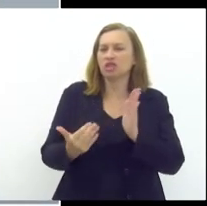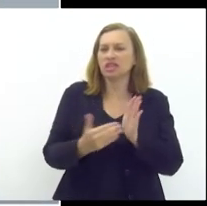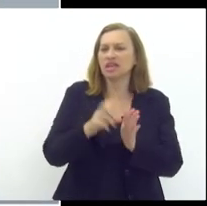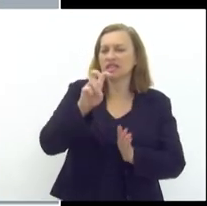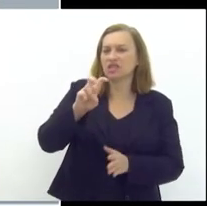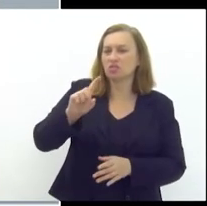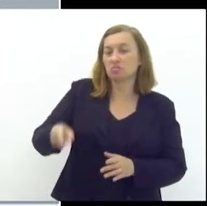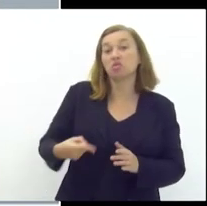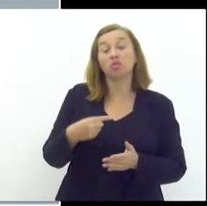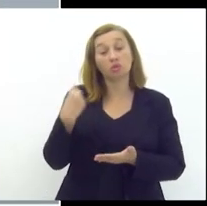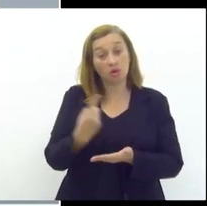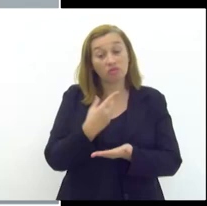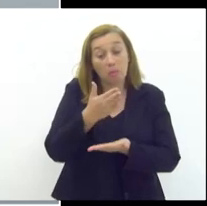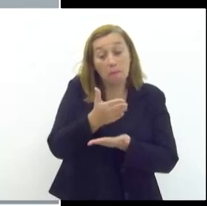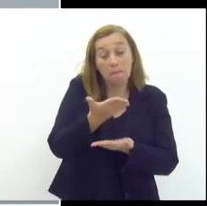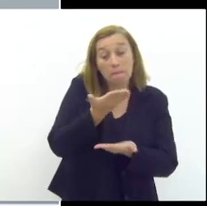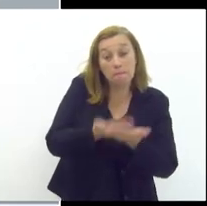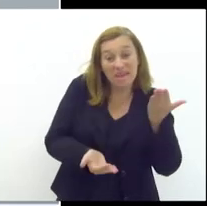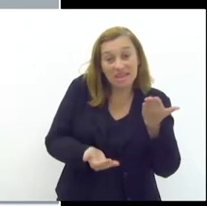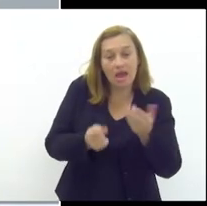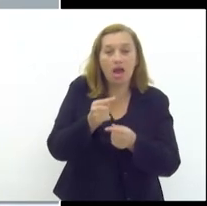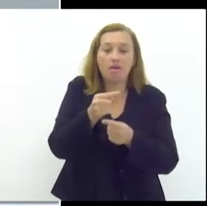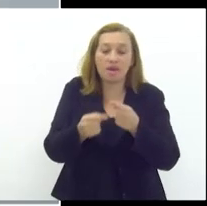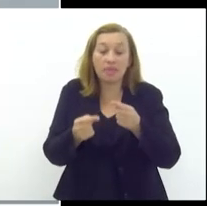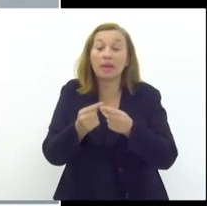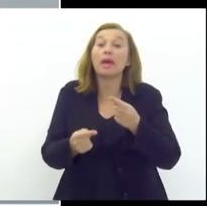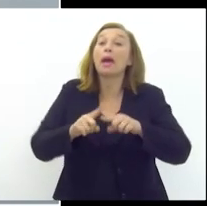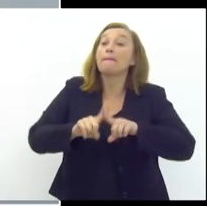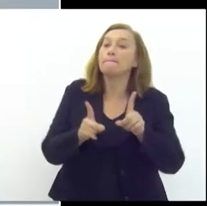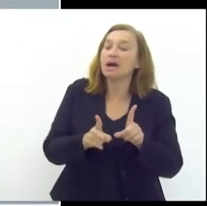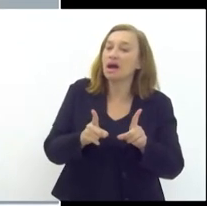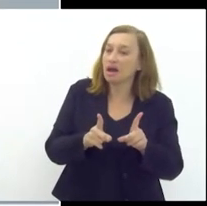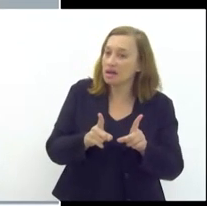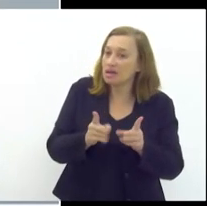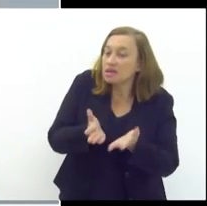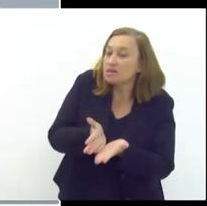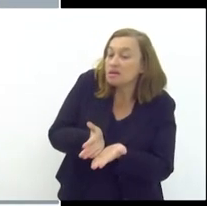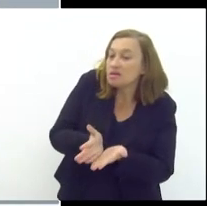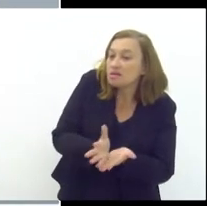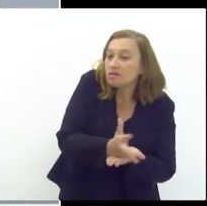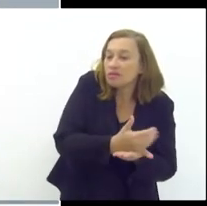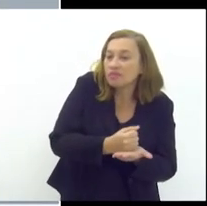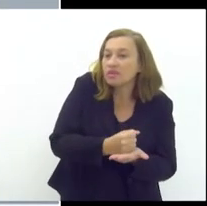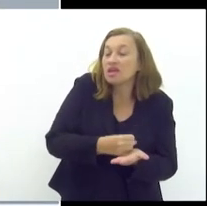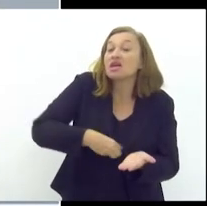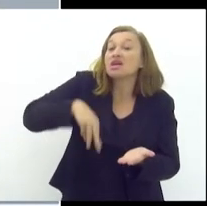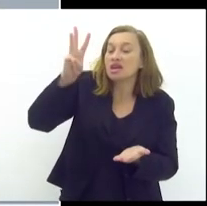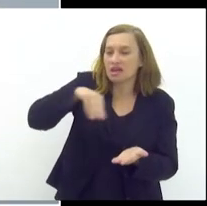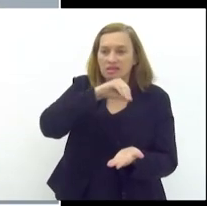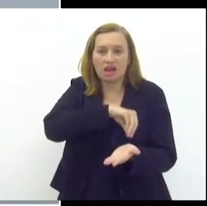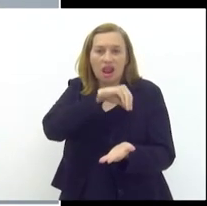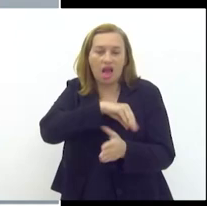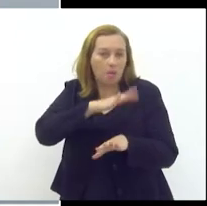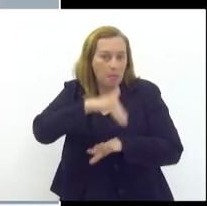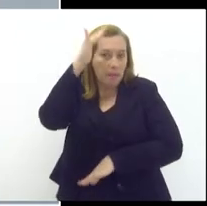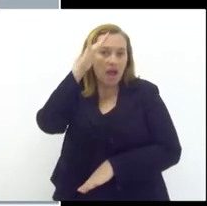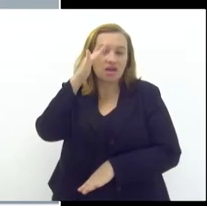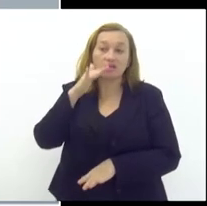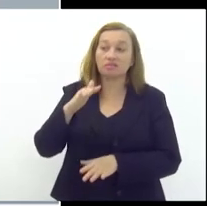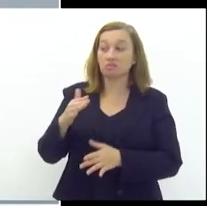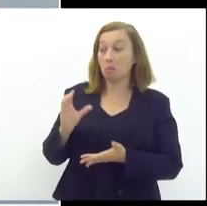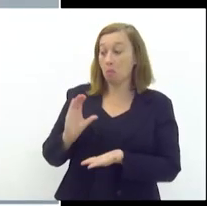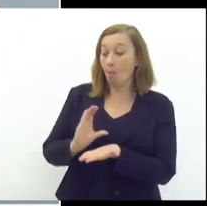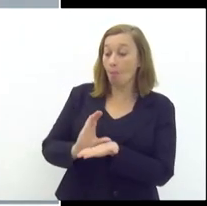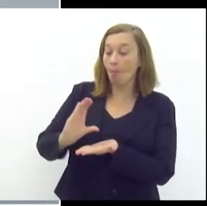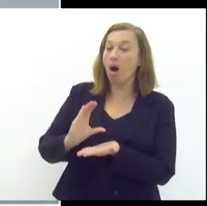perder aí vocês vão dizer assim quem ganha muito vai ser maior para